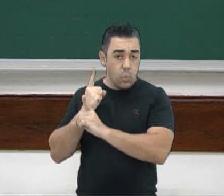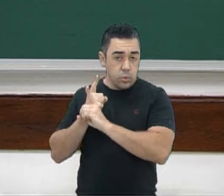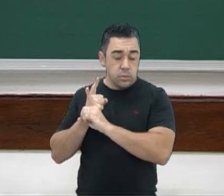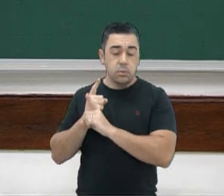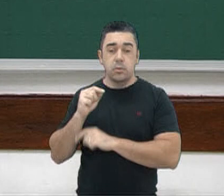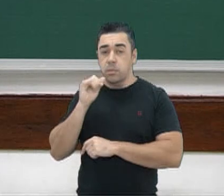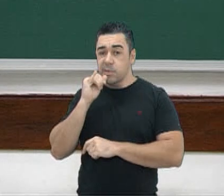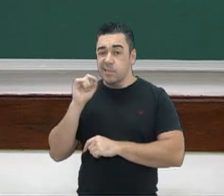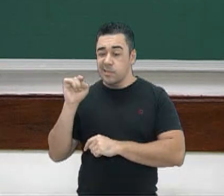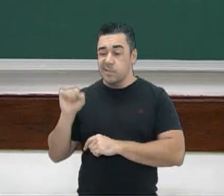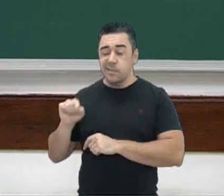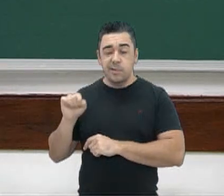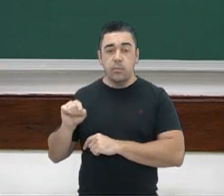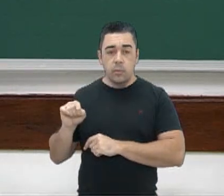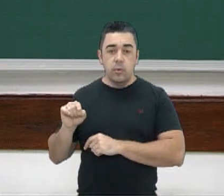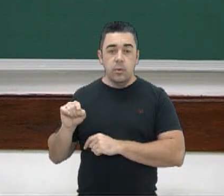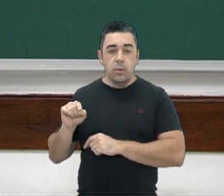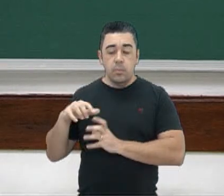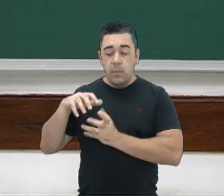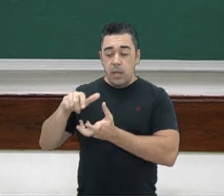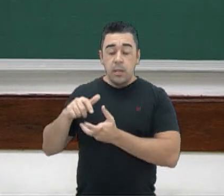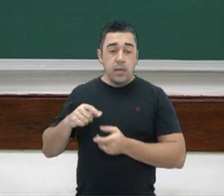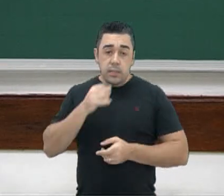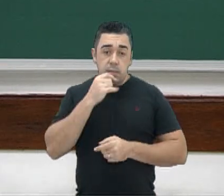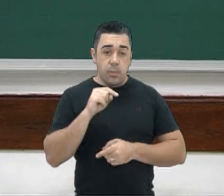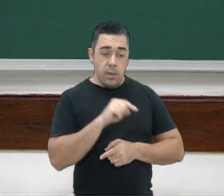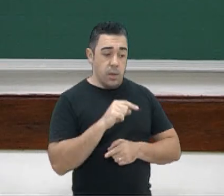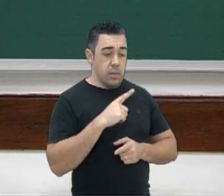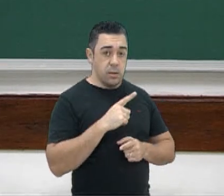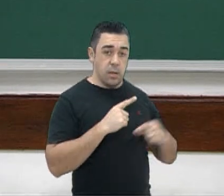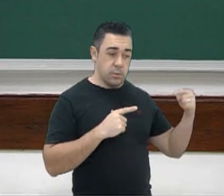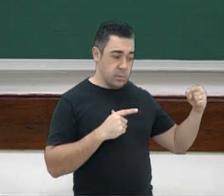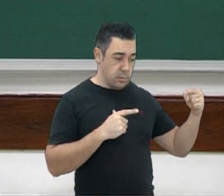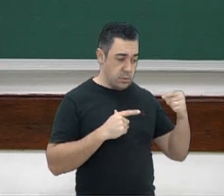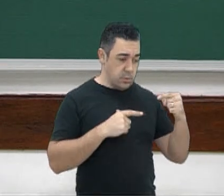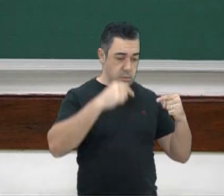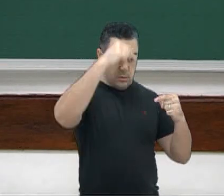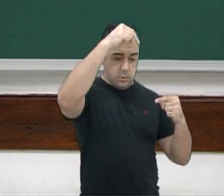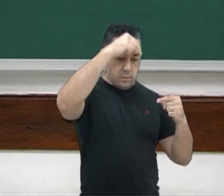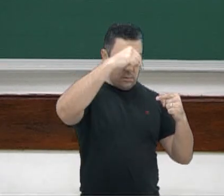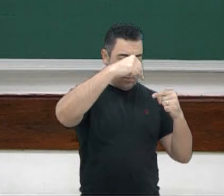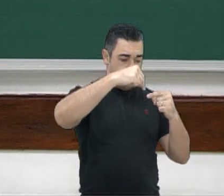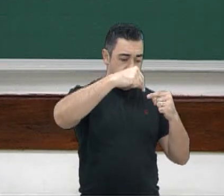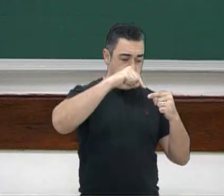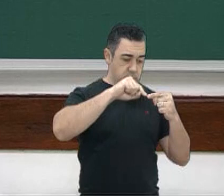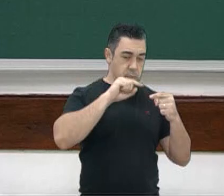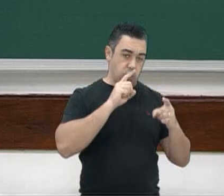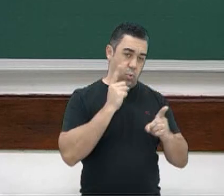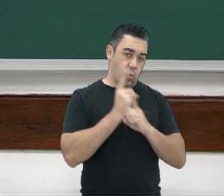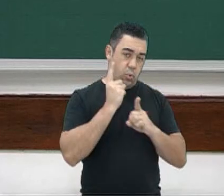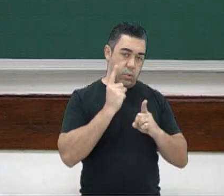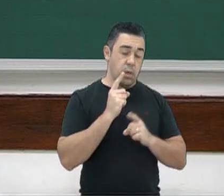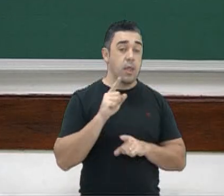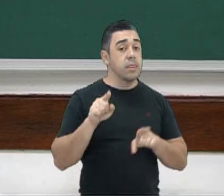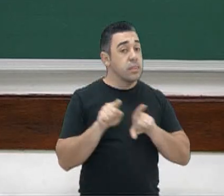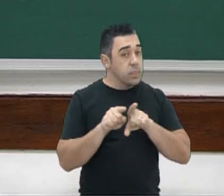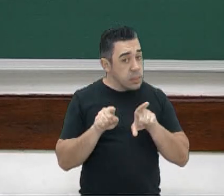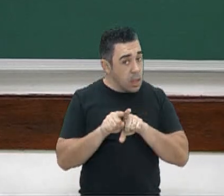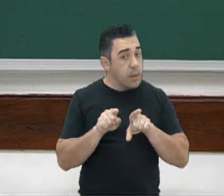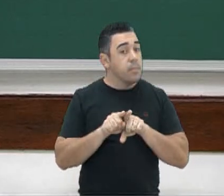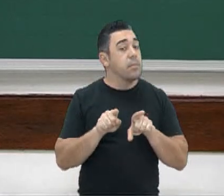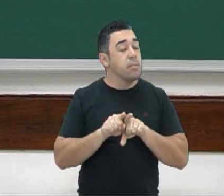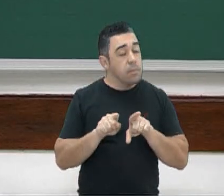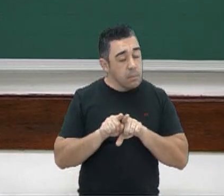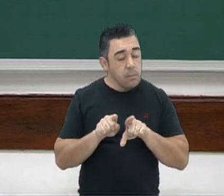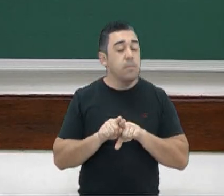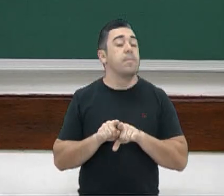jogo Batalha Naval utiliza-se a intersecção de uma linha horizontal e de uma linha vertical, nas coordenadas geográficas,